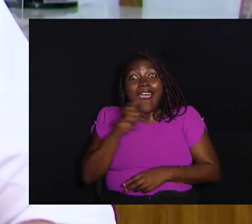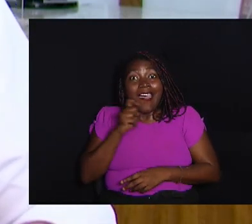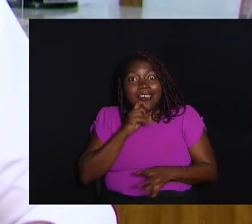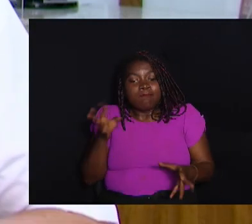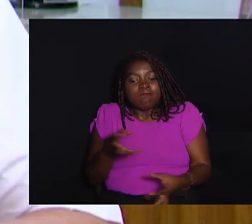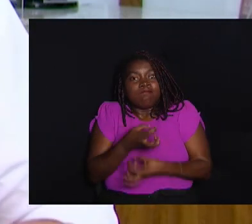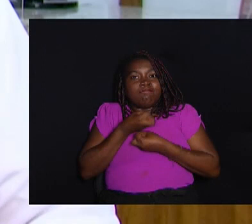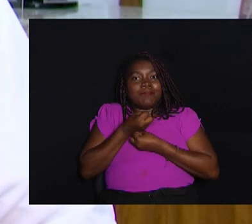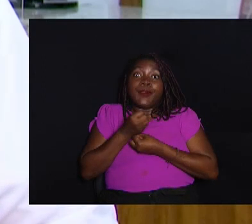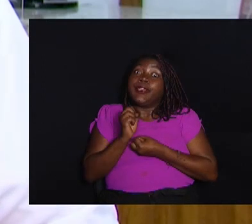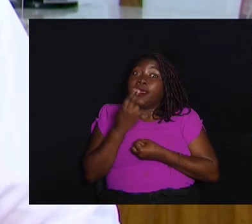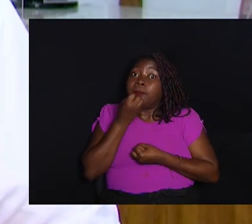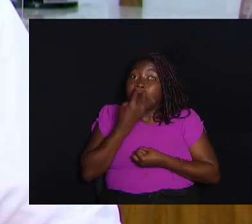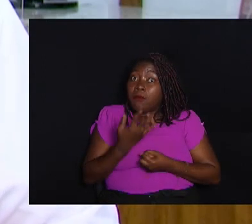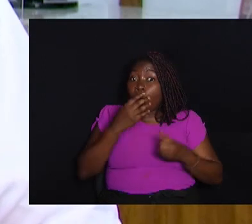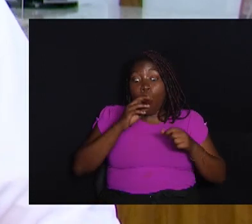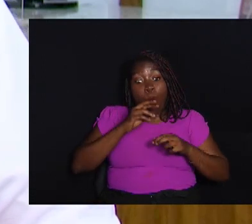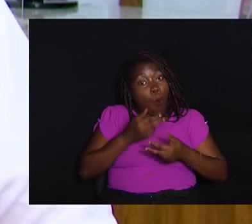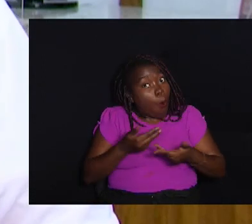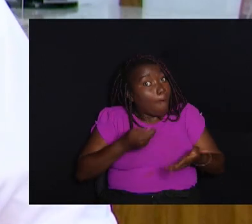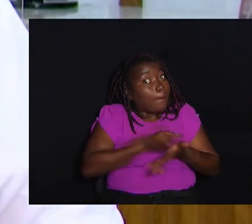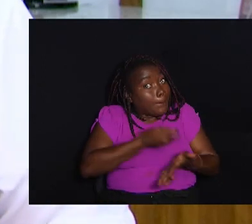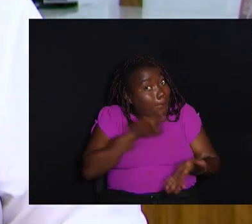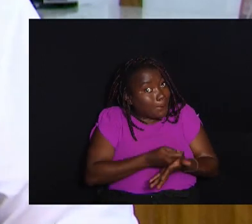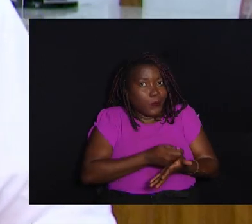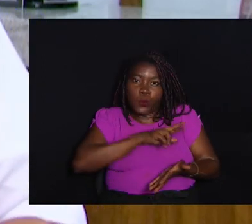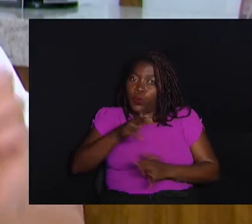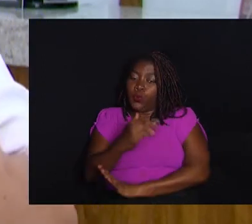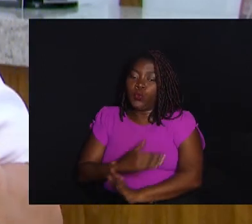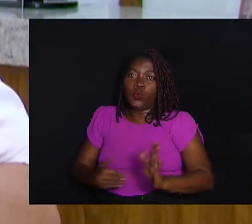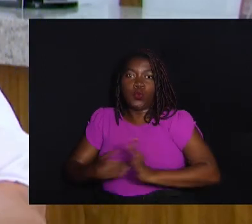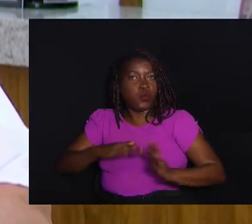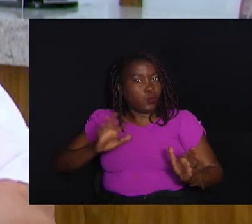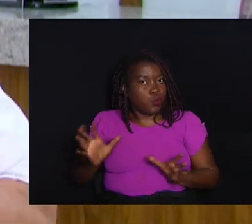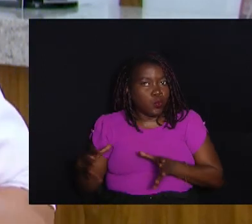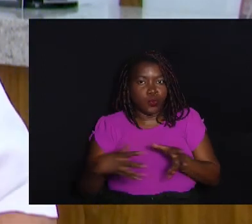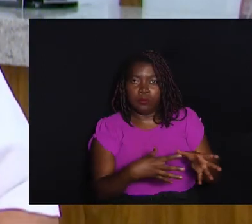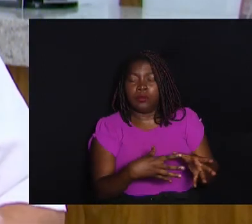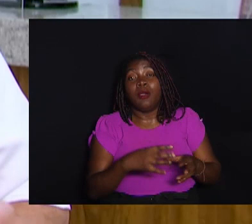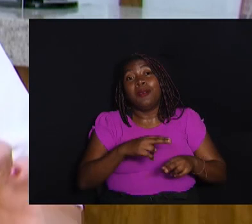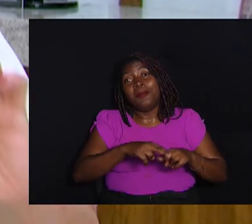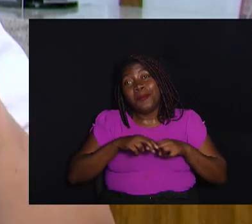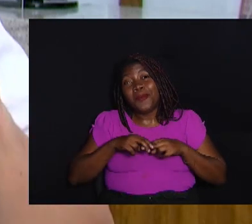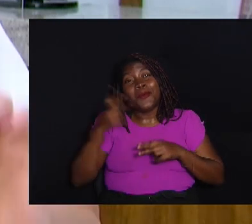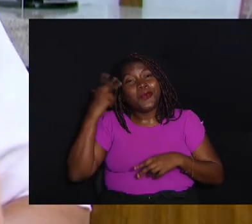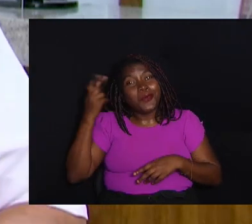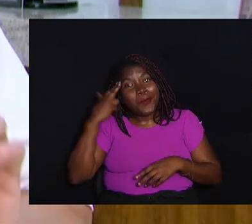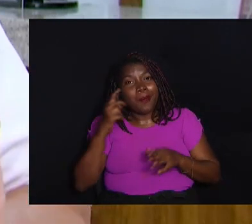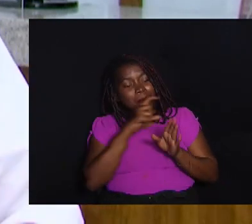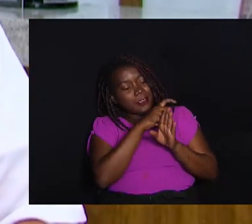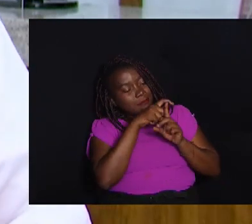sempre bom colocar os que precisam de geladeira, tá? Não são todos os medicamentos, porque normalmente vem escrito